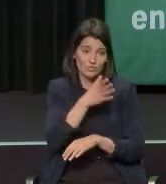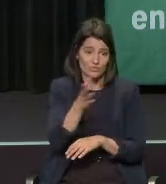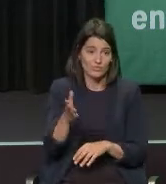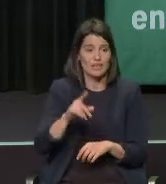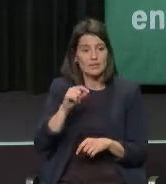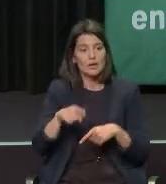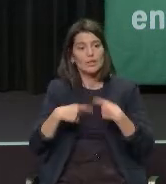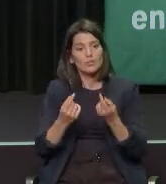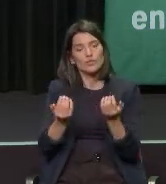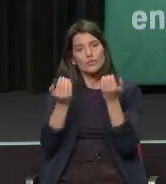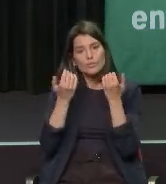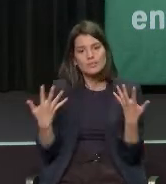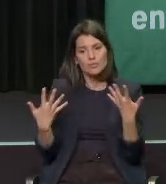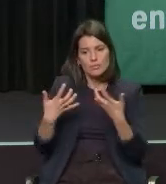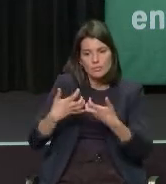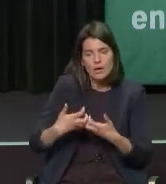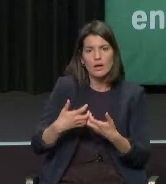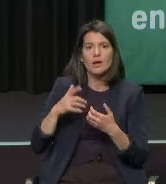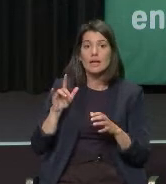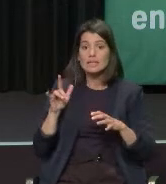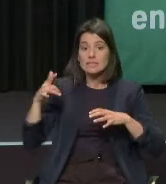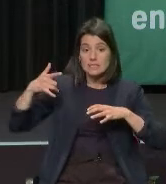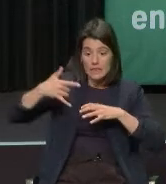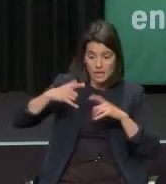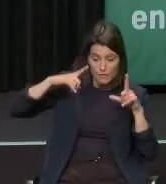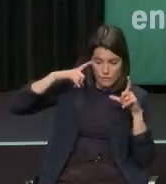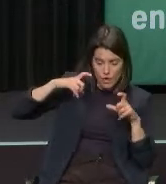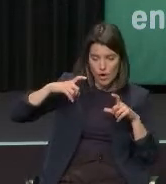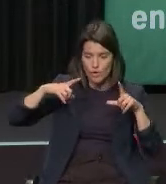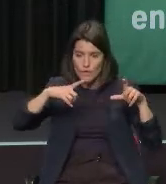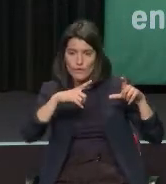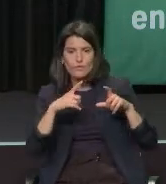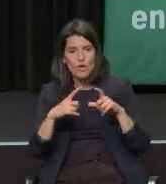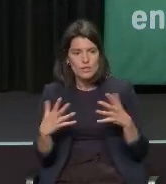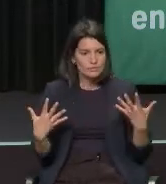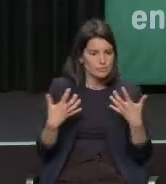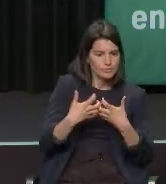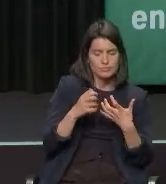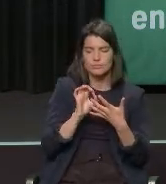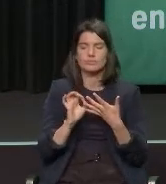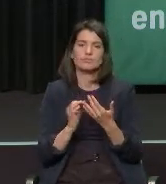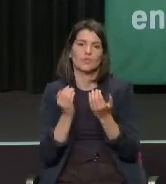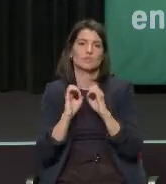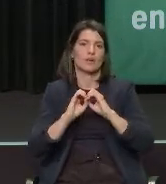também cruzar com a informação de imagens de satélite e produzir aqui muitíssima informação para a caracterização da floresta.